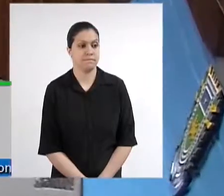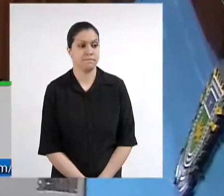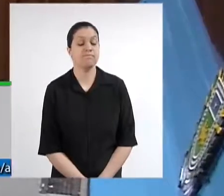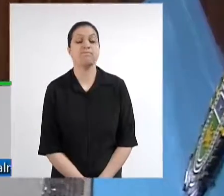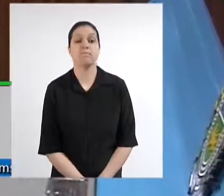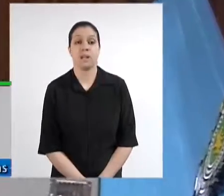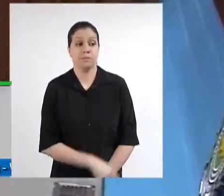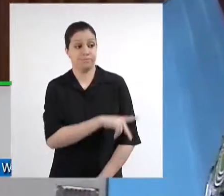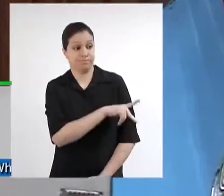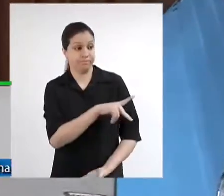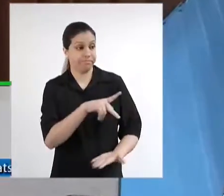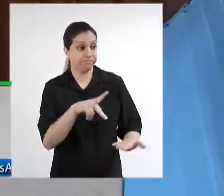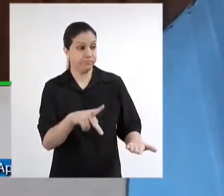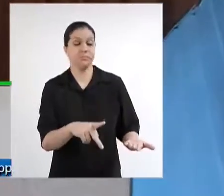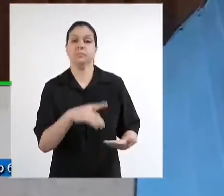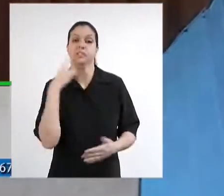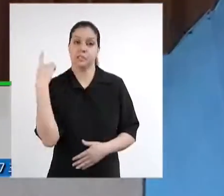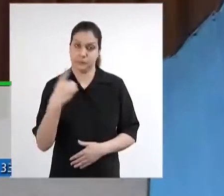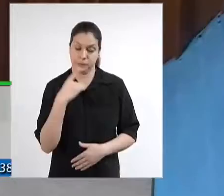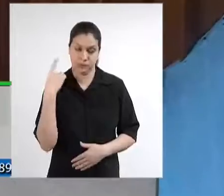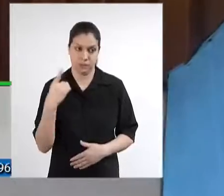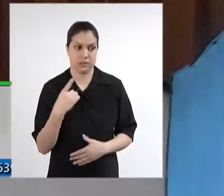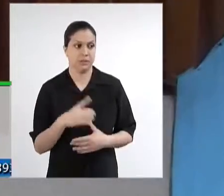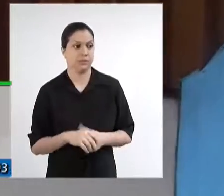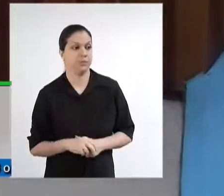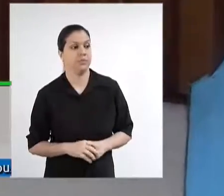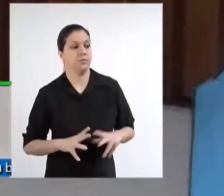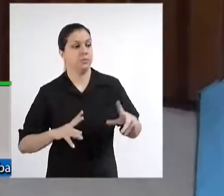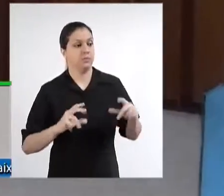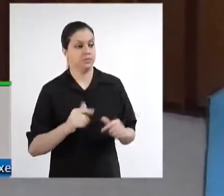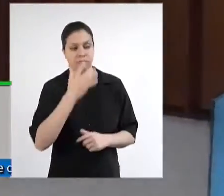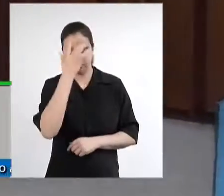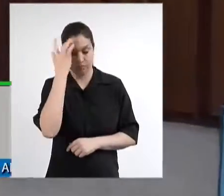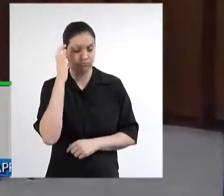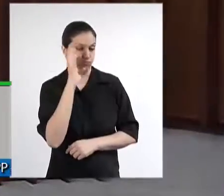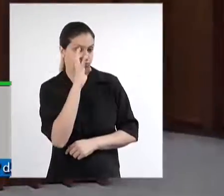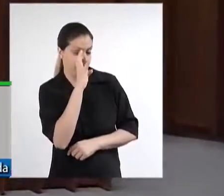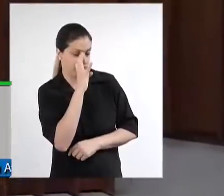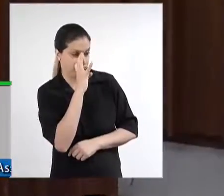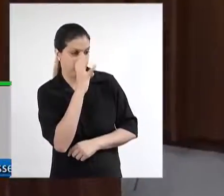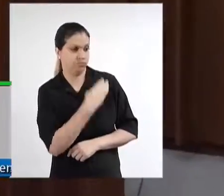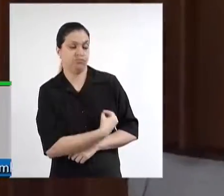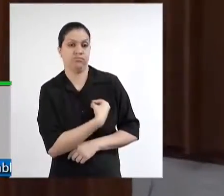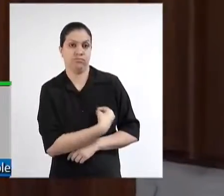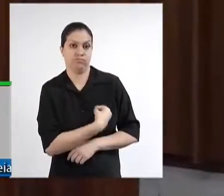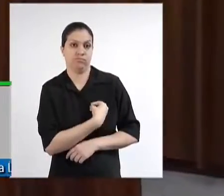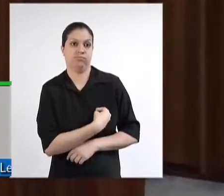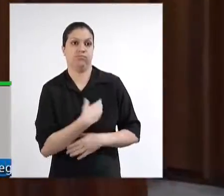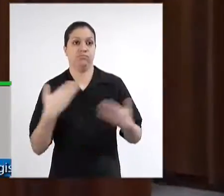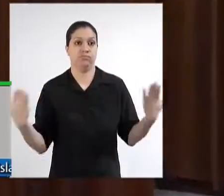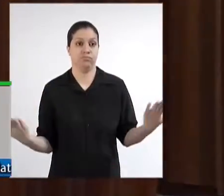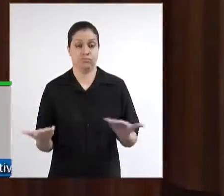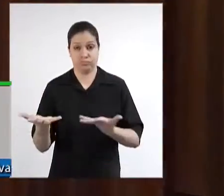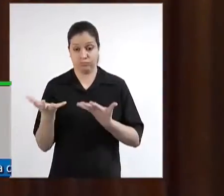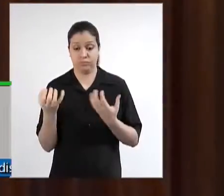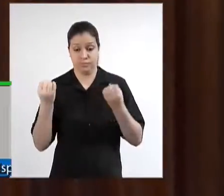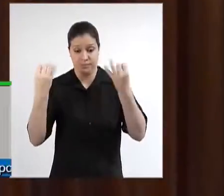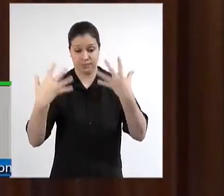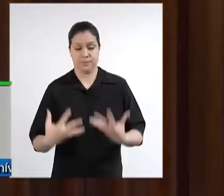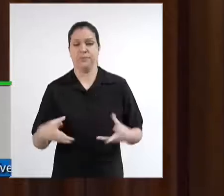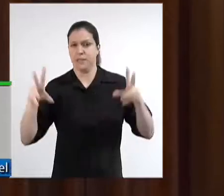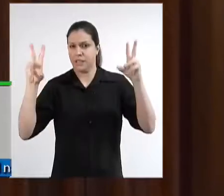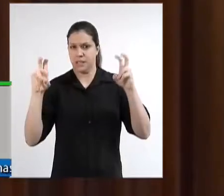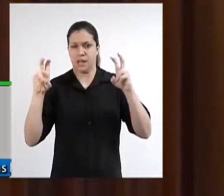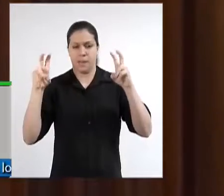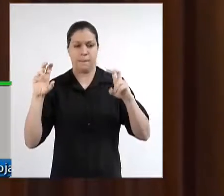Senhor presidente, nobres colegas deputados, público presente, hoje quero tratar de um assunto de